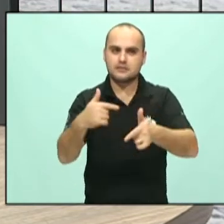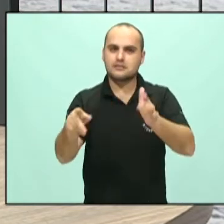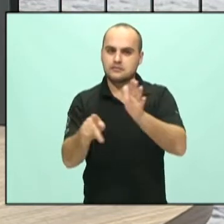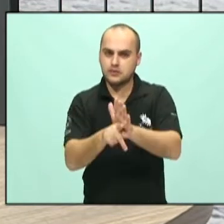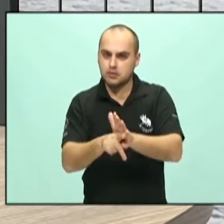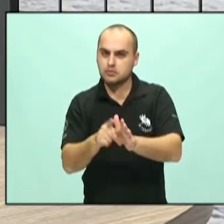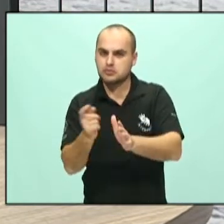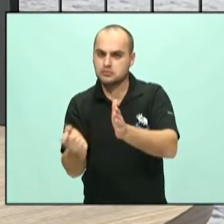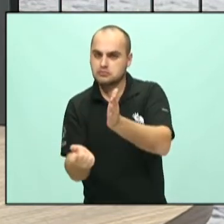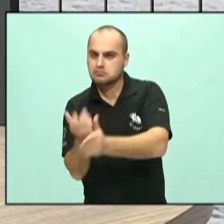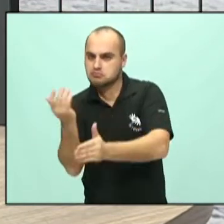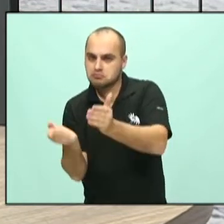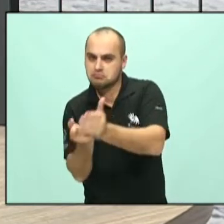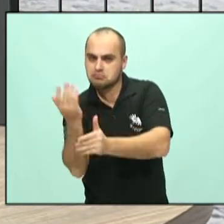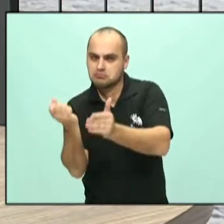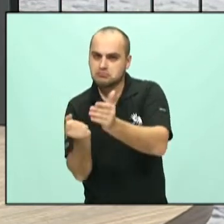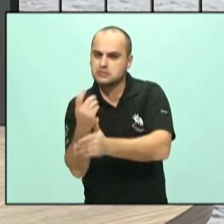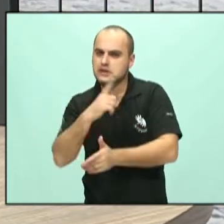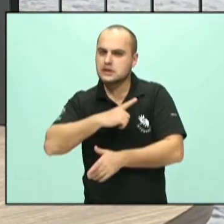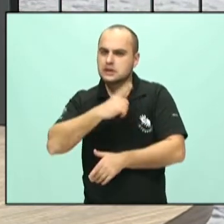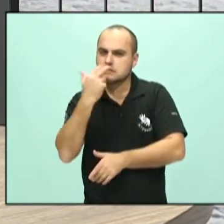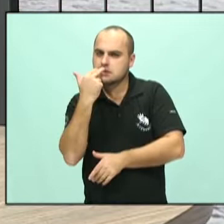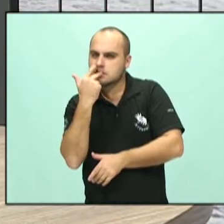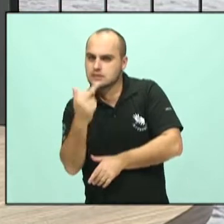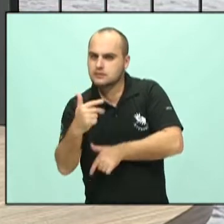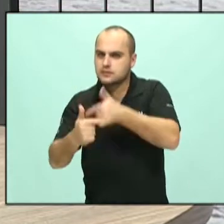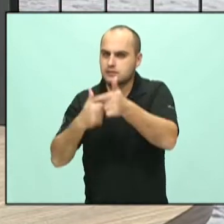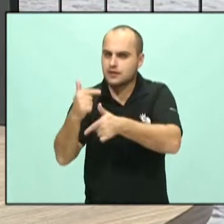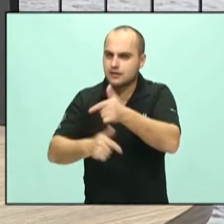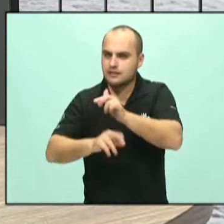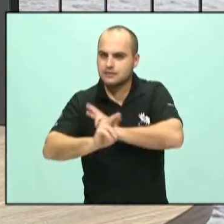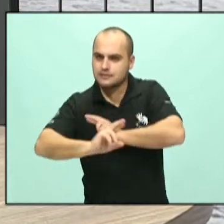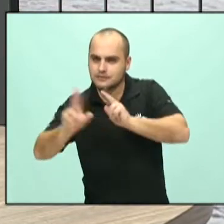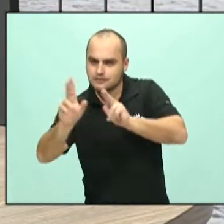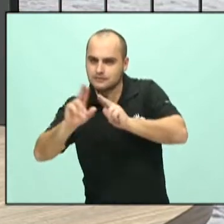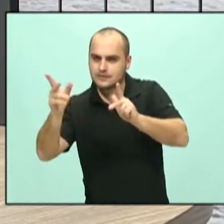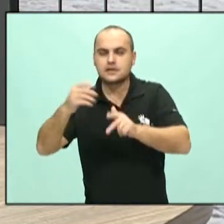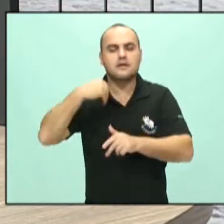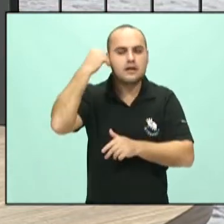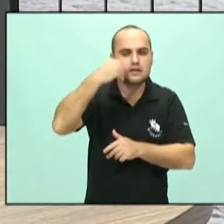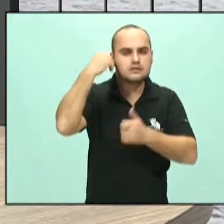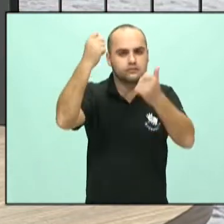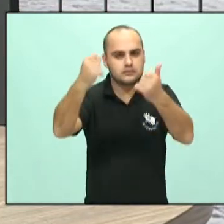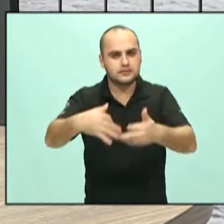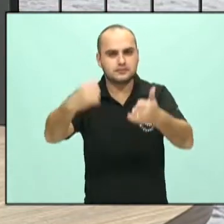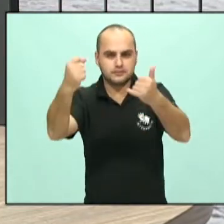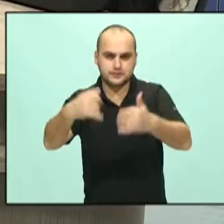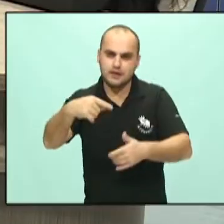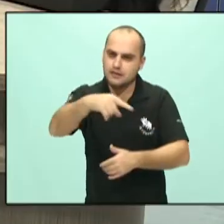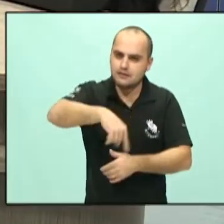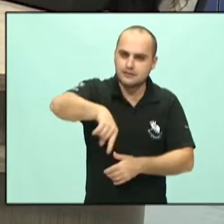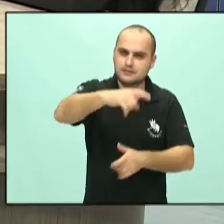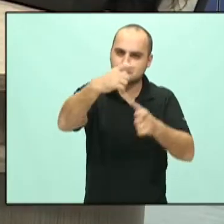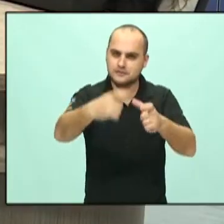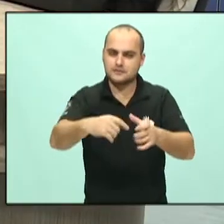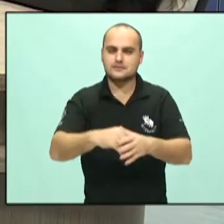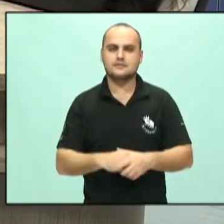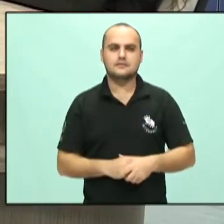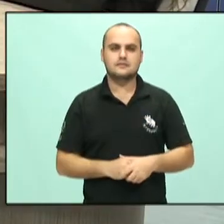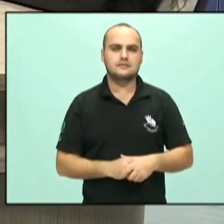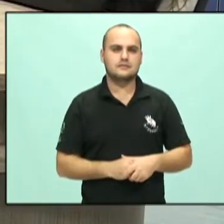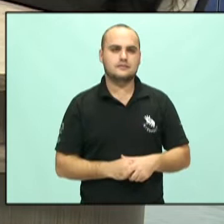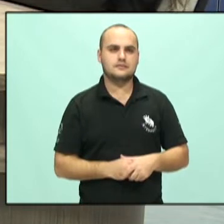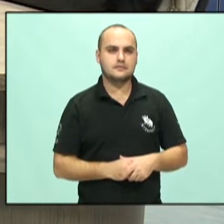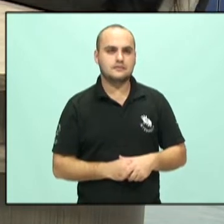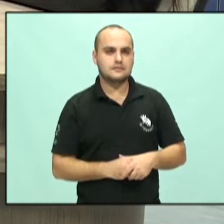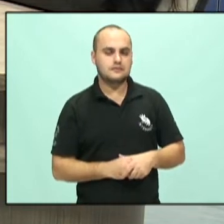ali, né? Então, eles têm um jeito de trabalhar um pouco diferente e vão estar expondo como é que funciona essa questão para o pessoal. Isso é interessante também,